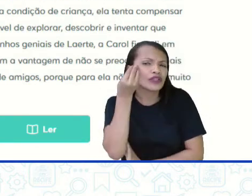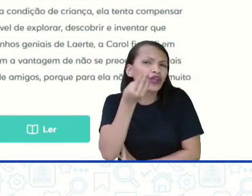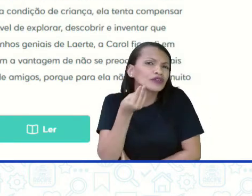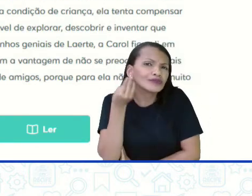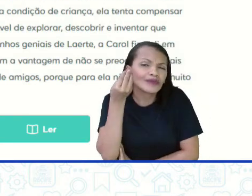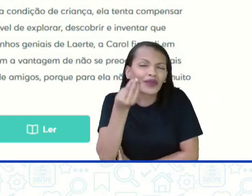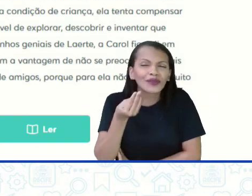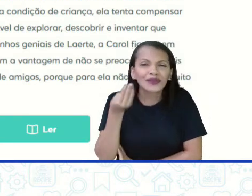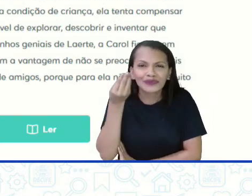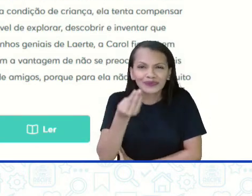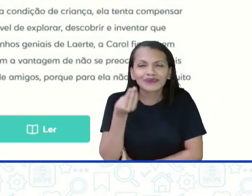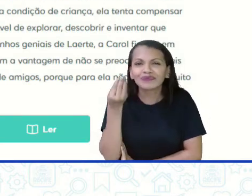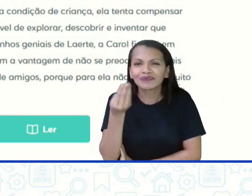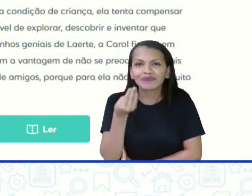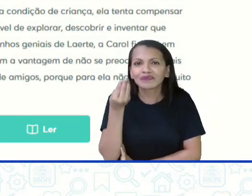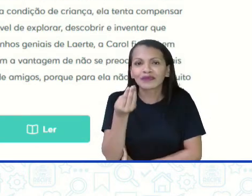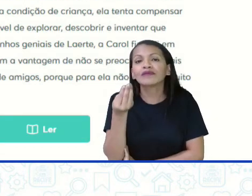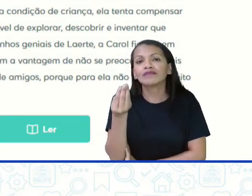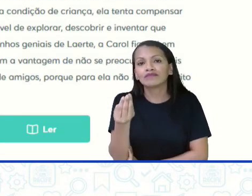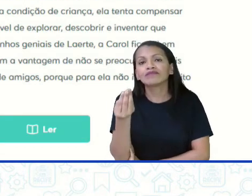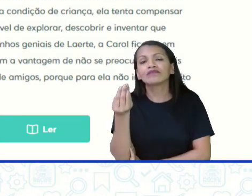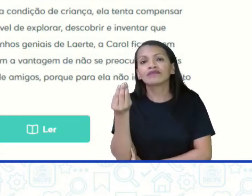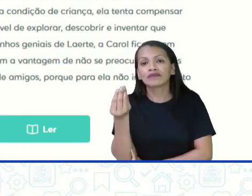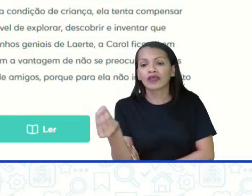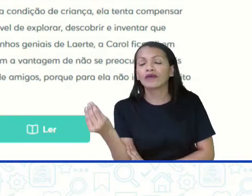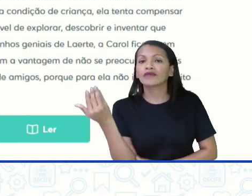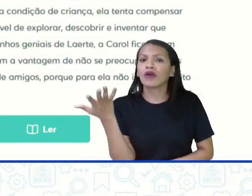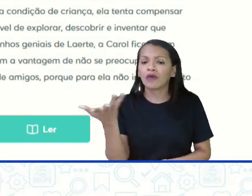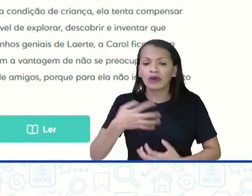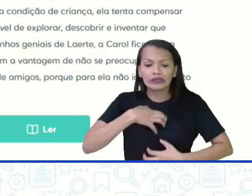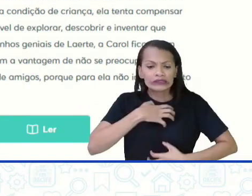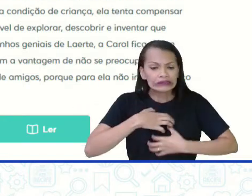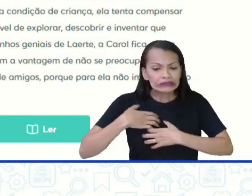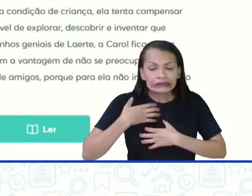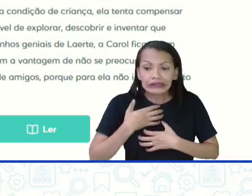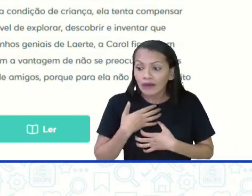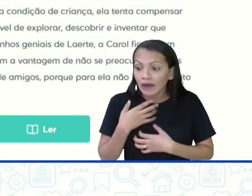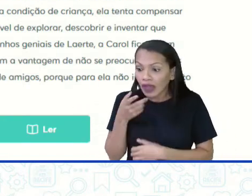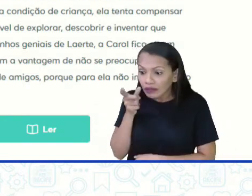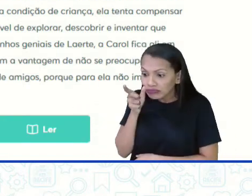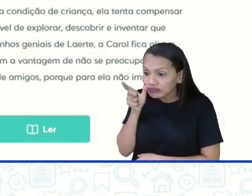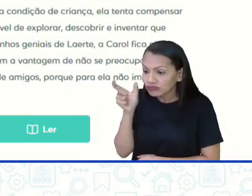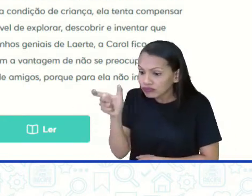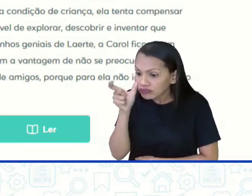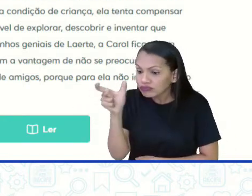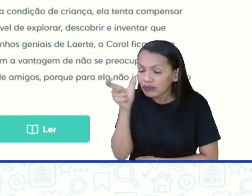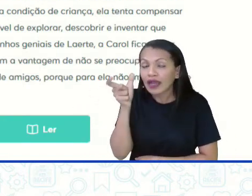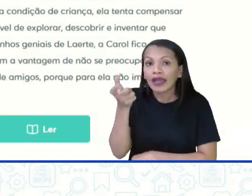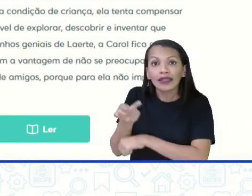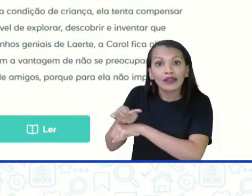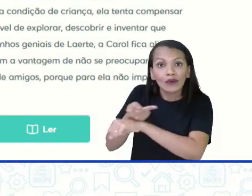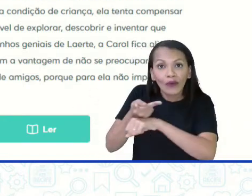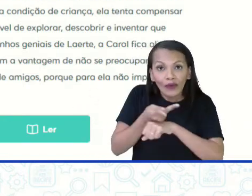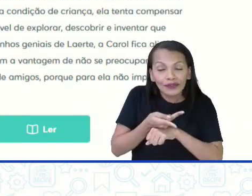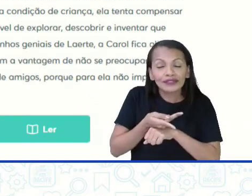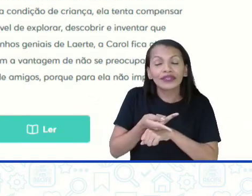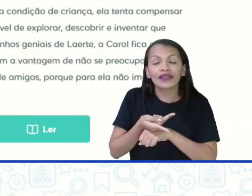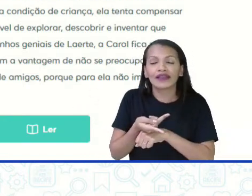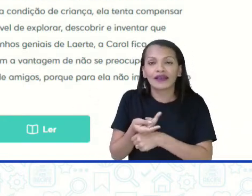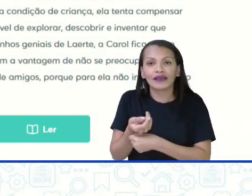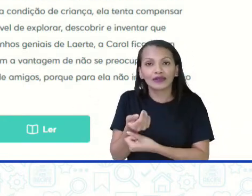experiência com um ímpeto incontrolável de explorar. Esse comecinho da sinopse deixou